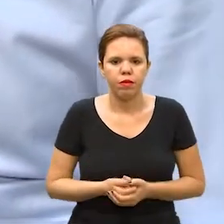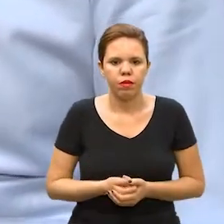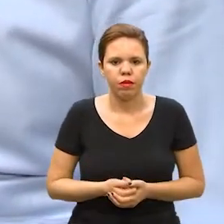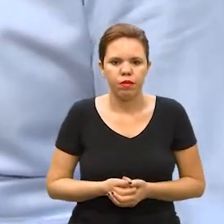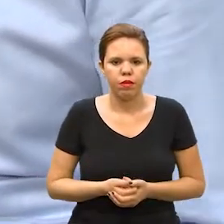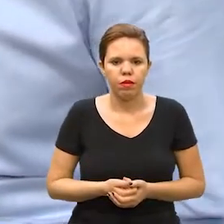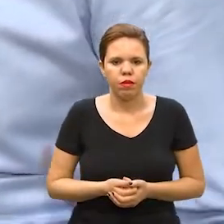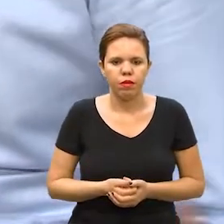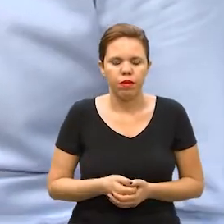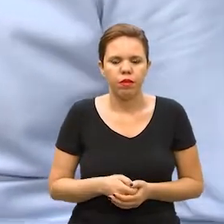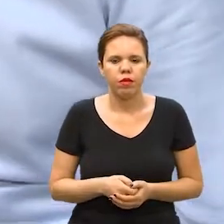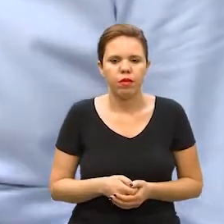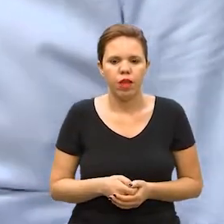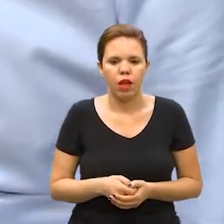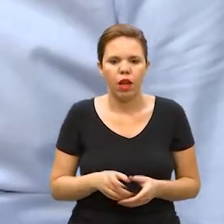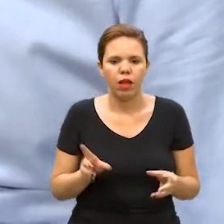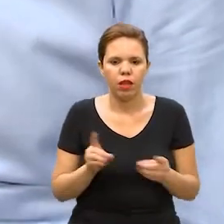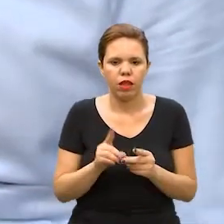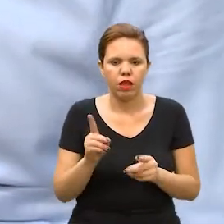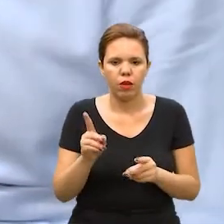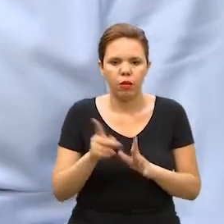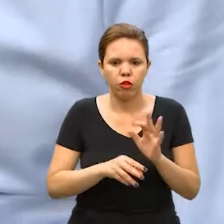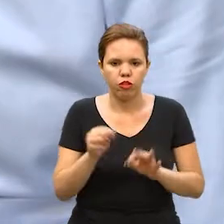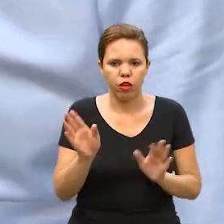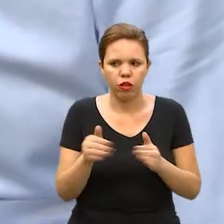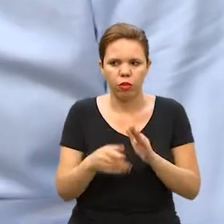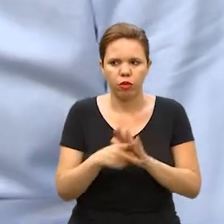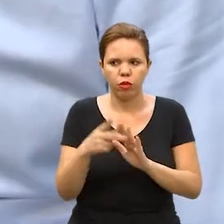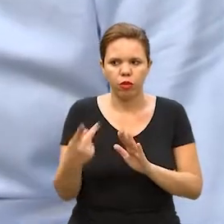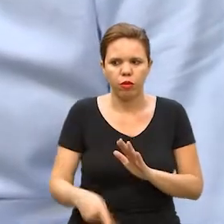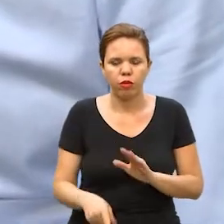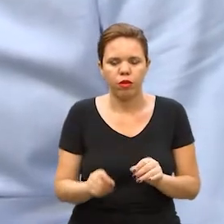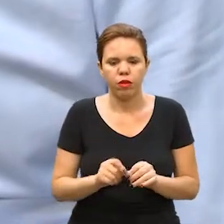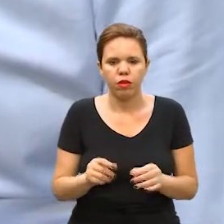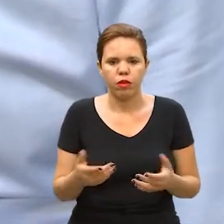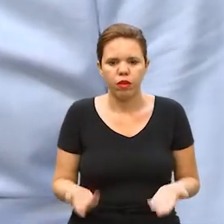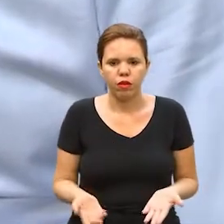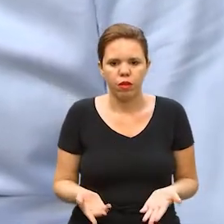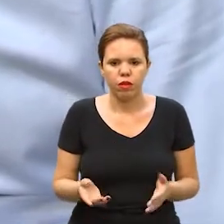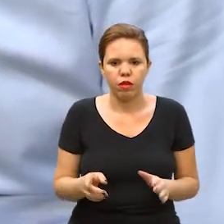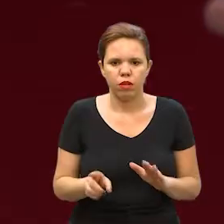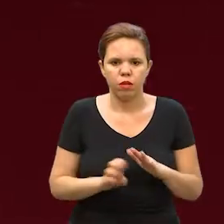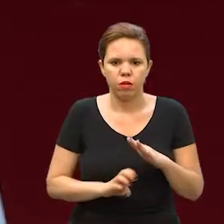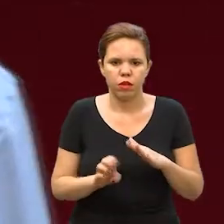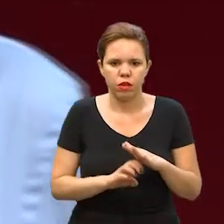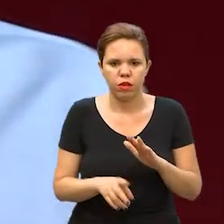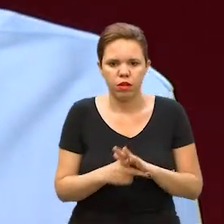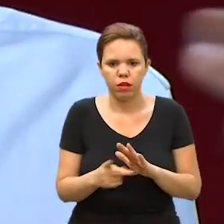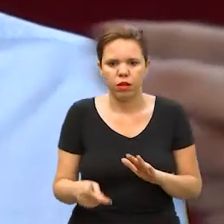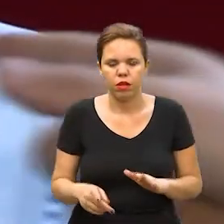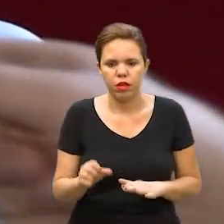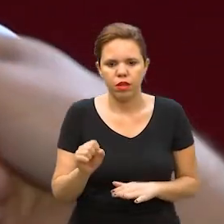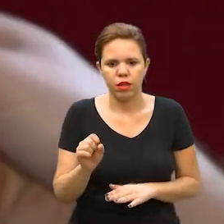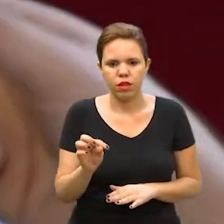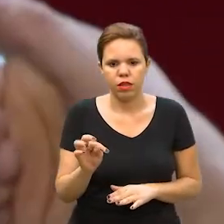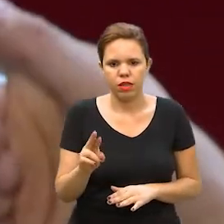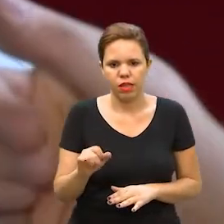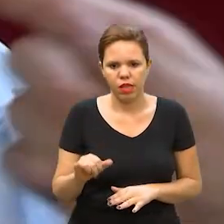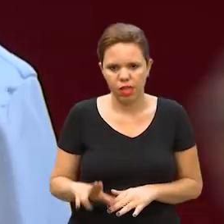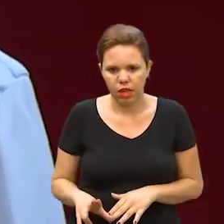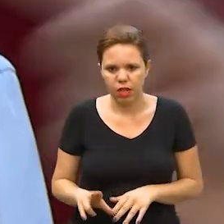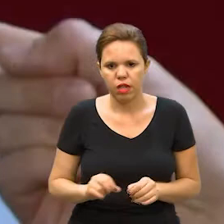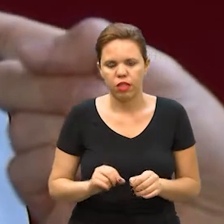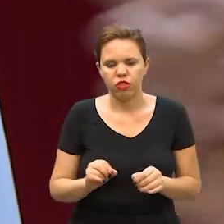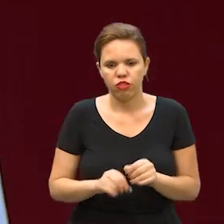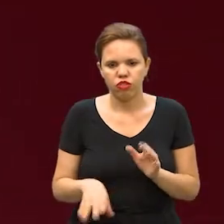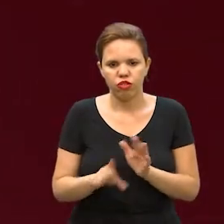corpo, não só a atender um projeto específico, mas um projeto empresarial mesmo. O Stanley, que chegou um pouco depois,